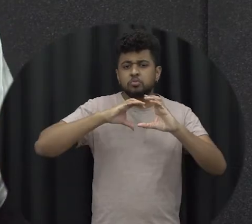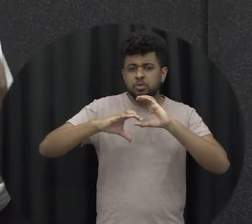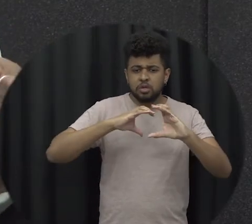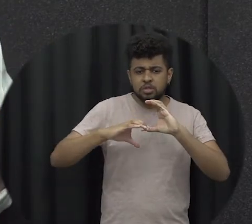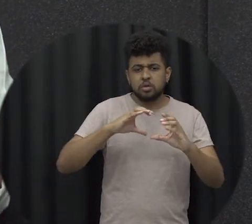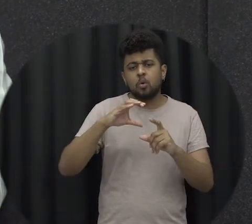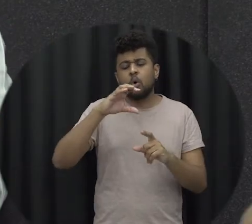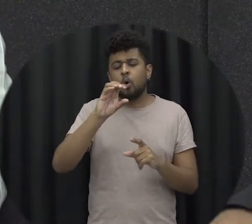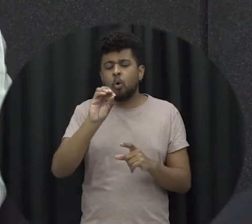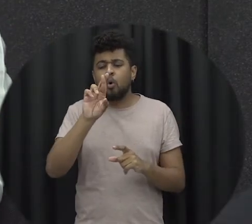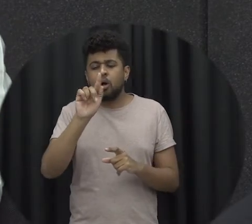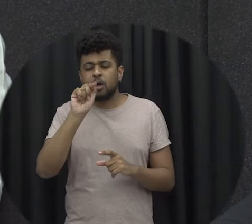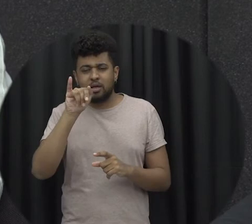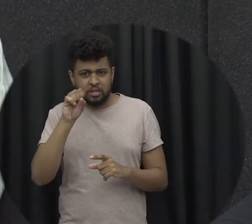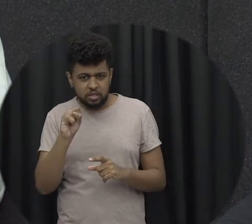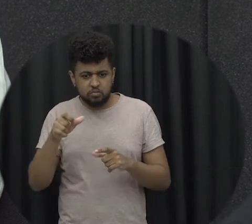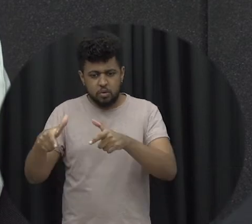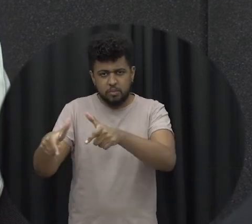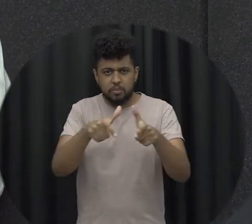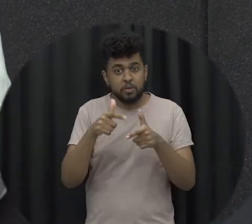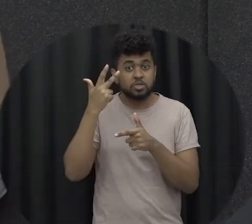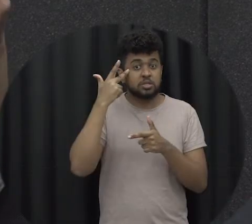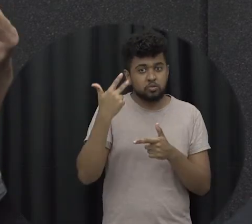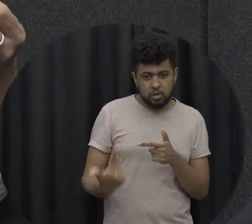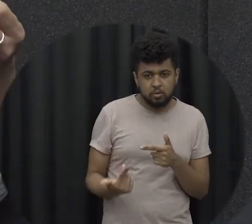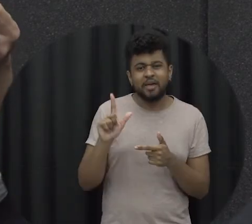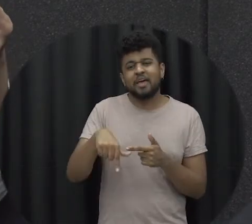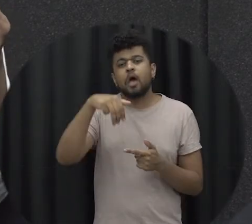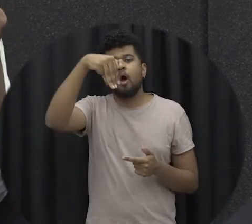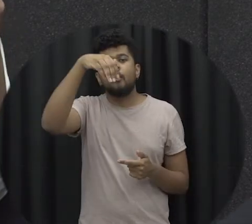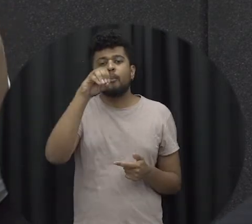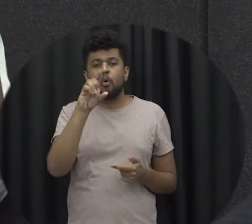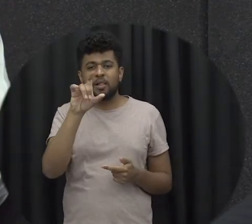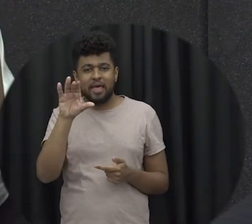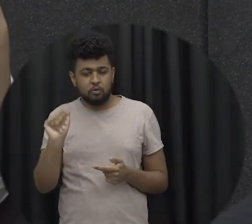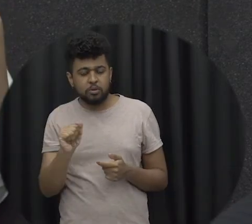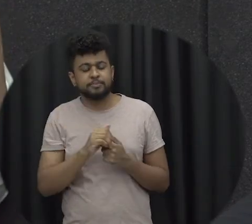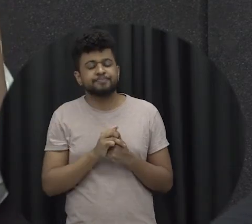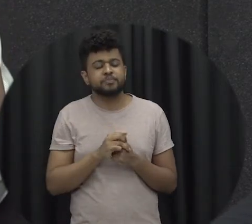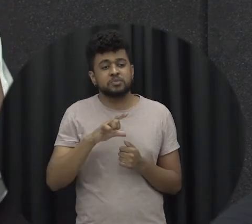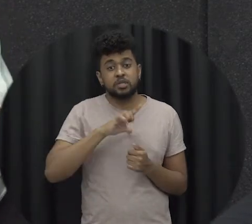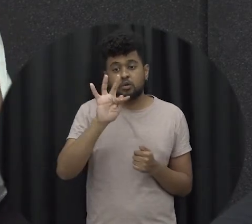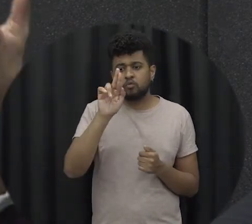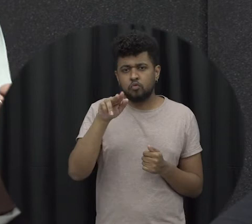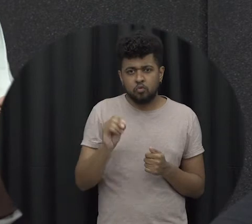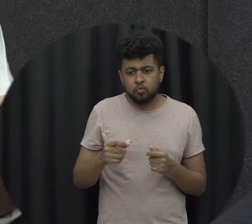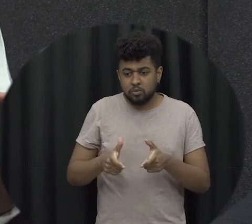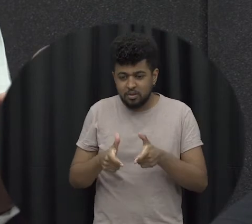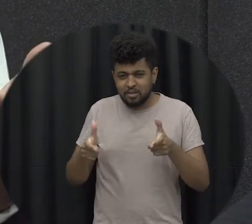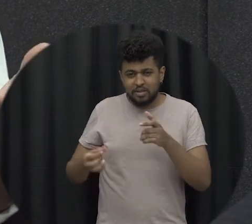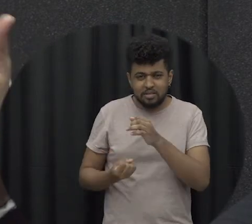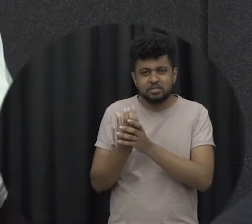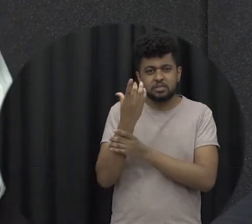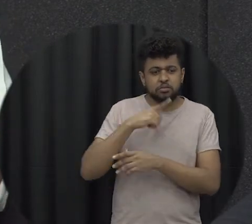entre os organismos, né, no ambiente natural. E isso é uma molécula química. Então, é aquilo lá. Quando o fungo está crescendo, ele libera para fora